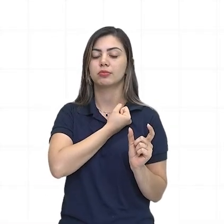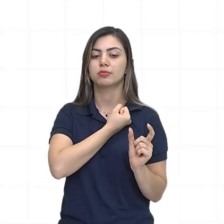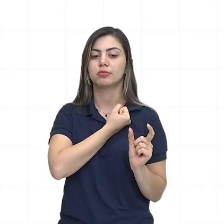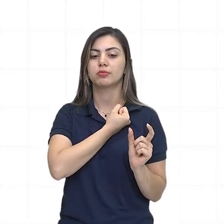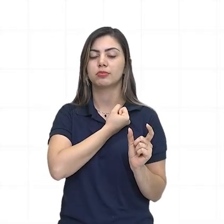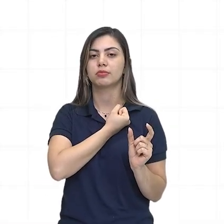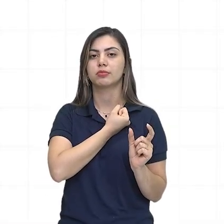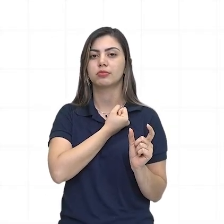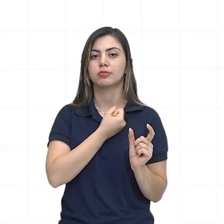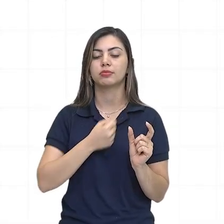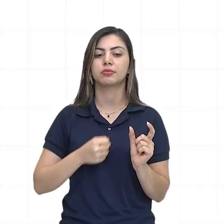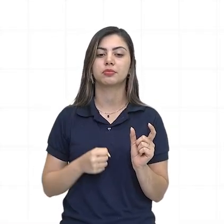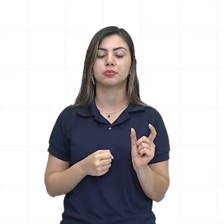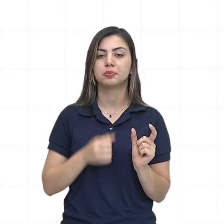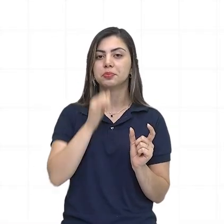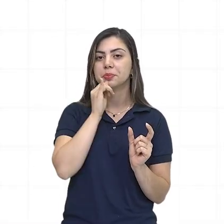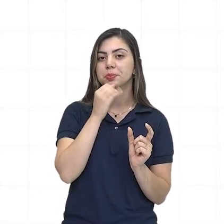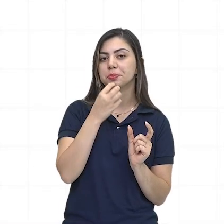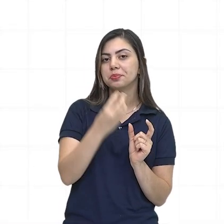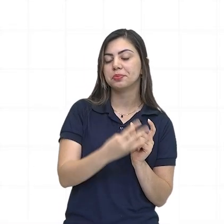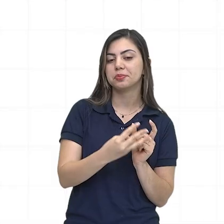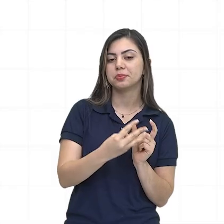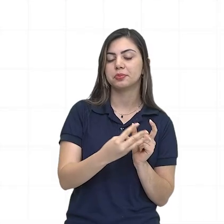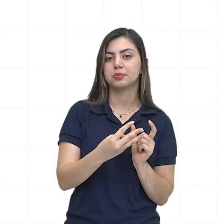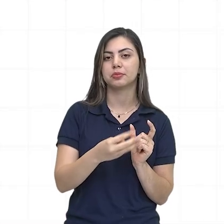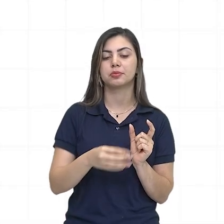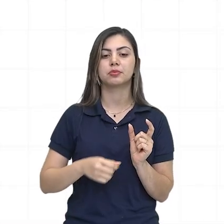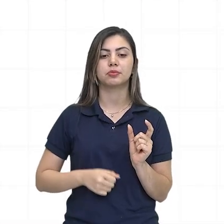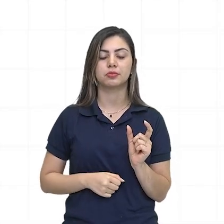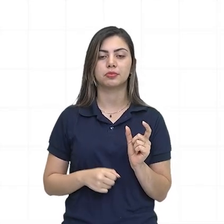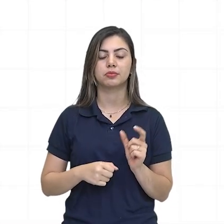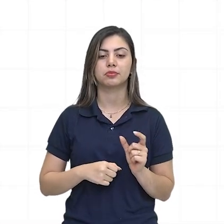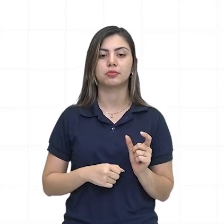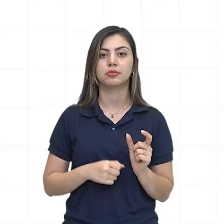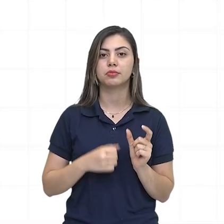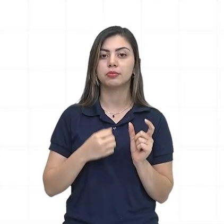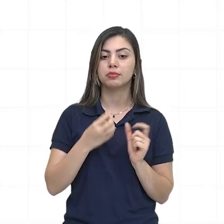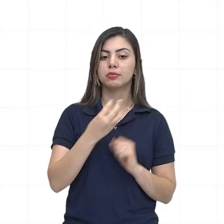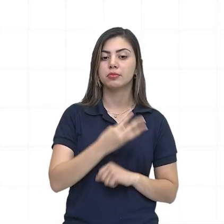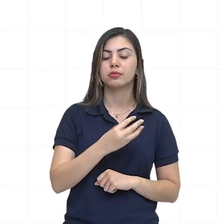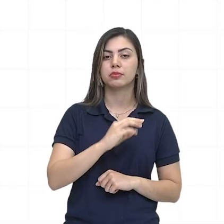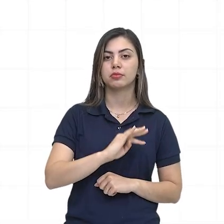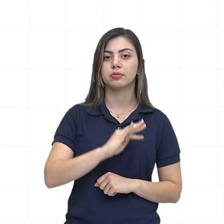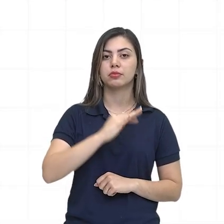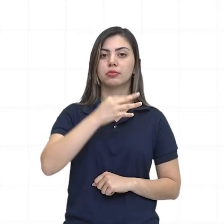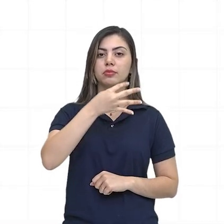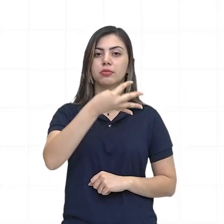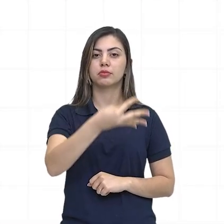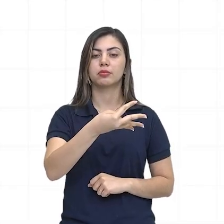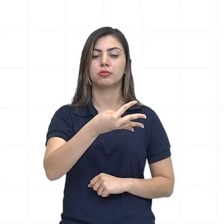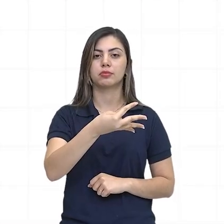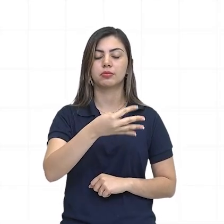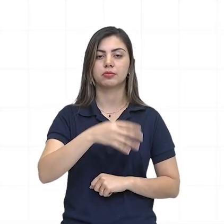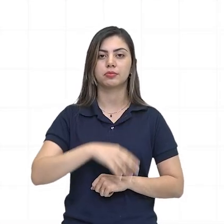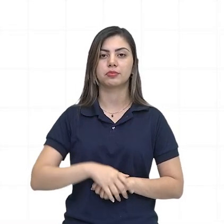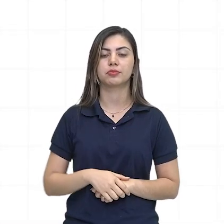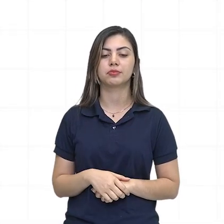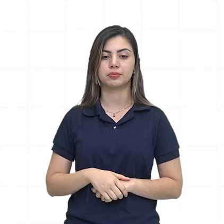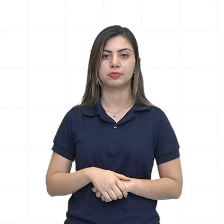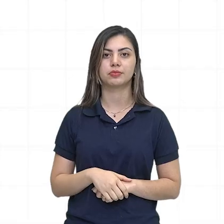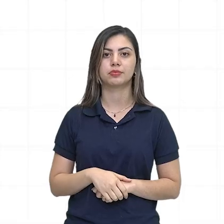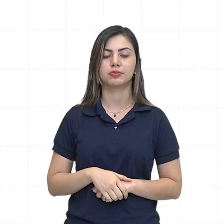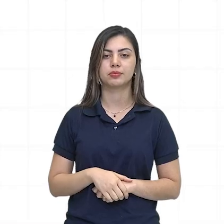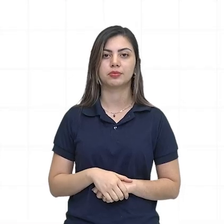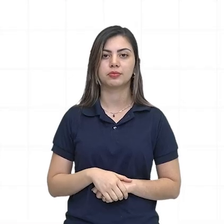você lê isso? Então, você lê isso da seguinte maneira. 3 elevado à